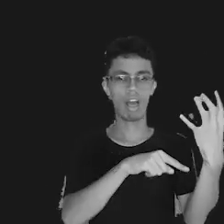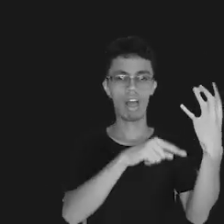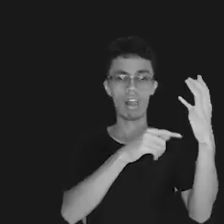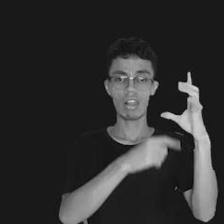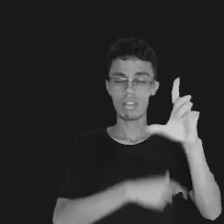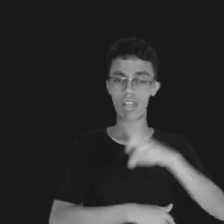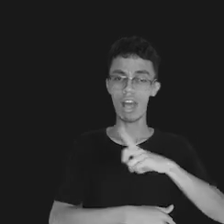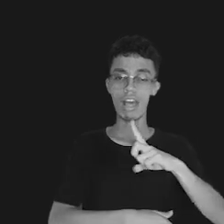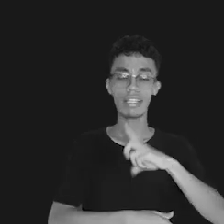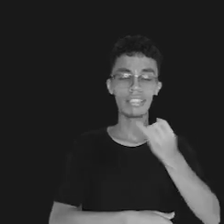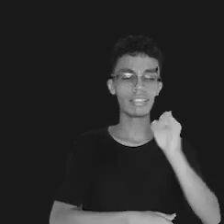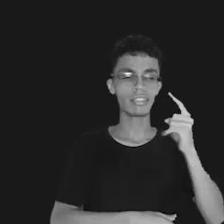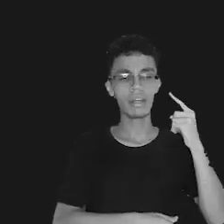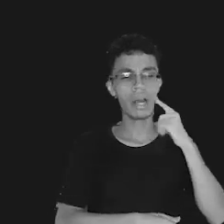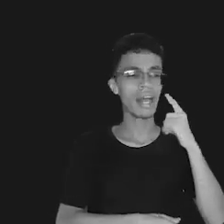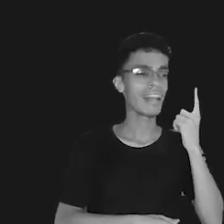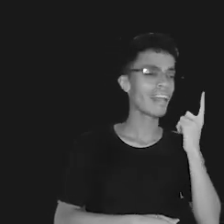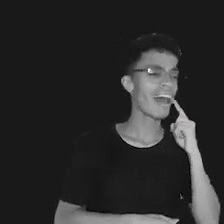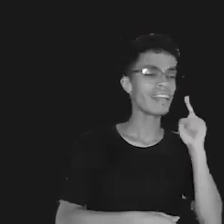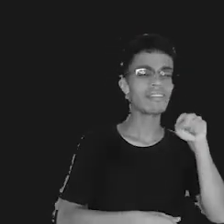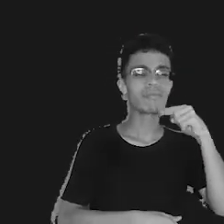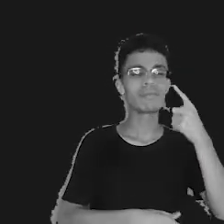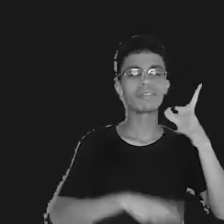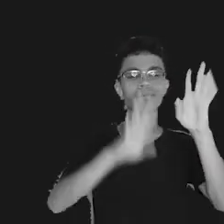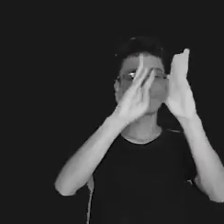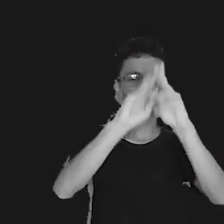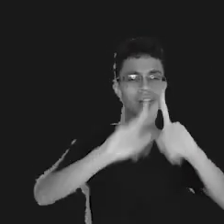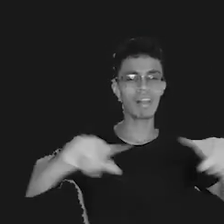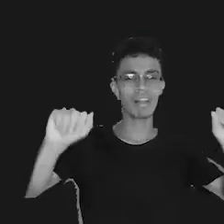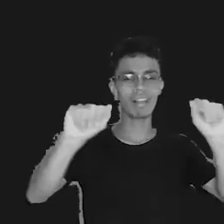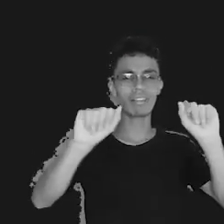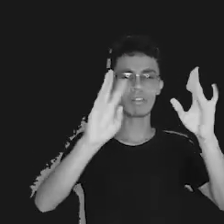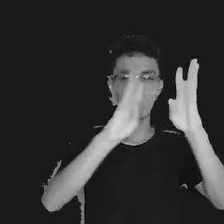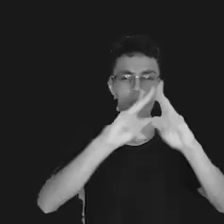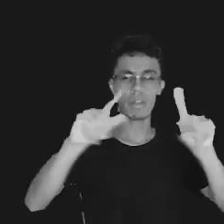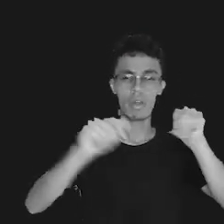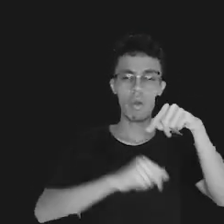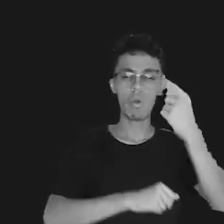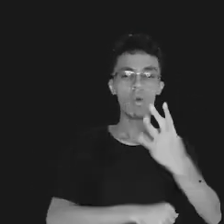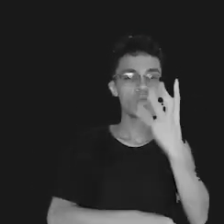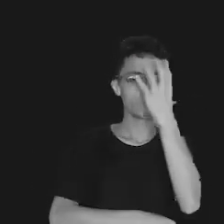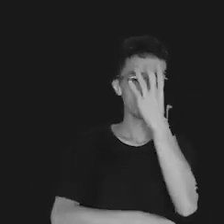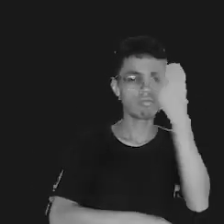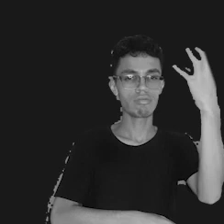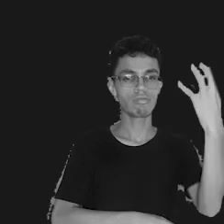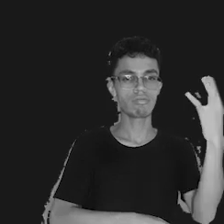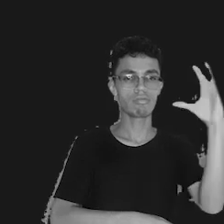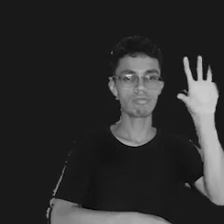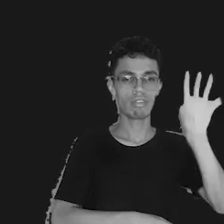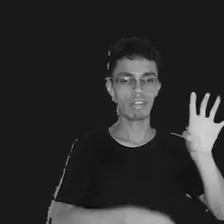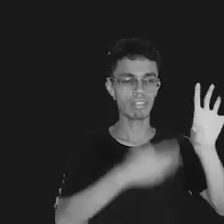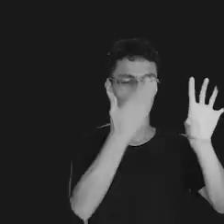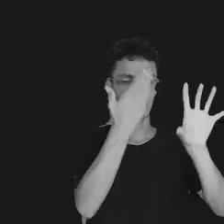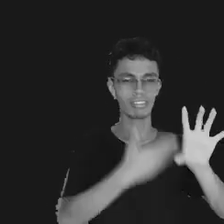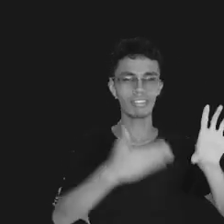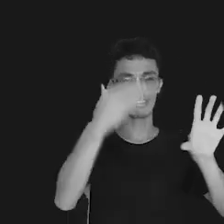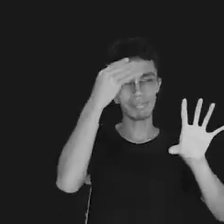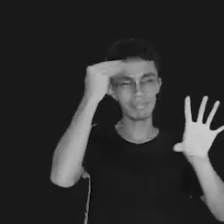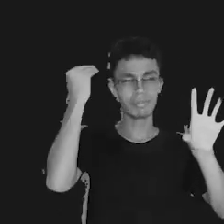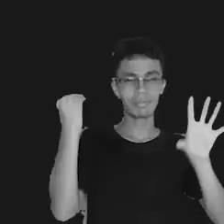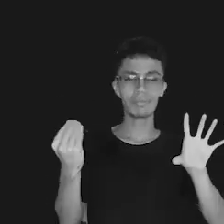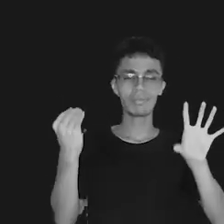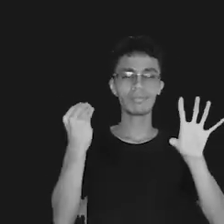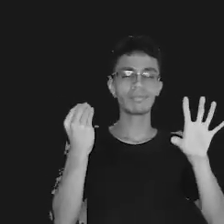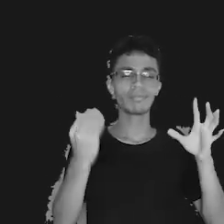se olhardes muito, talvez desapareça. E apareça um outro rosto, até então submerso, esquecido e quase